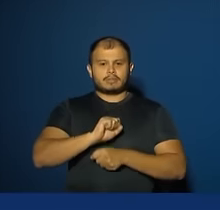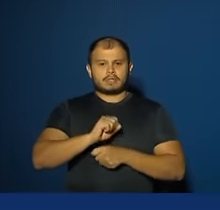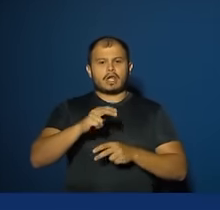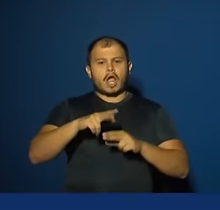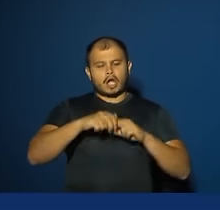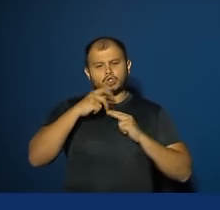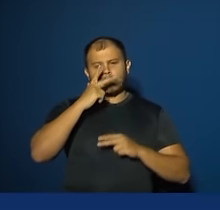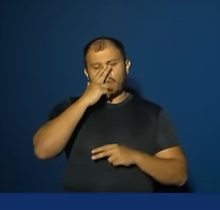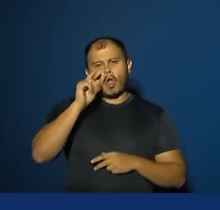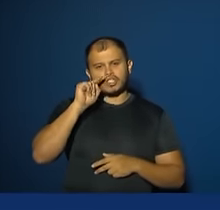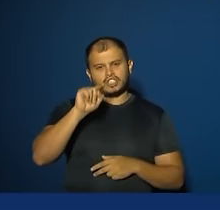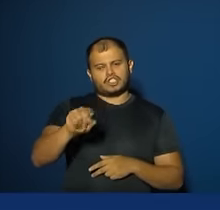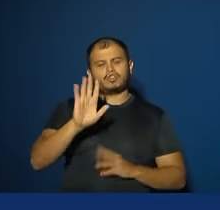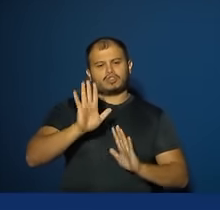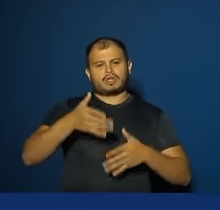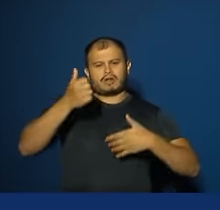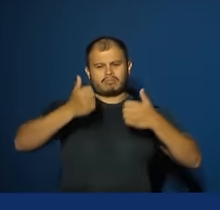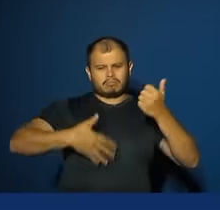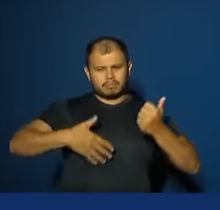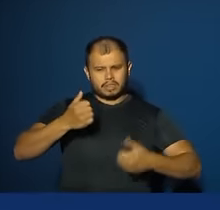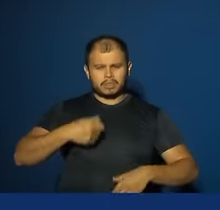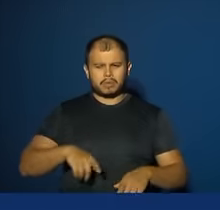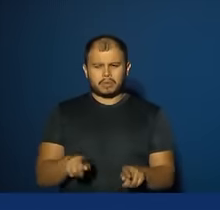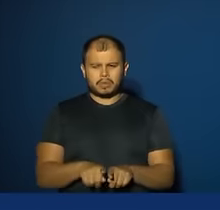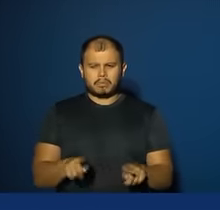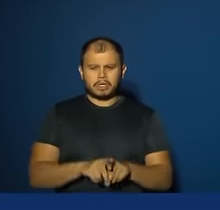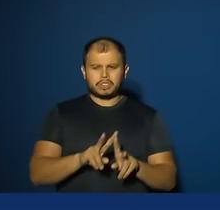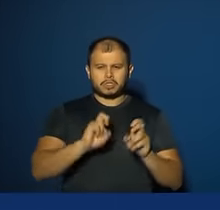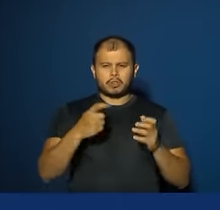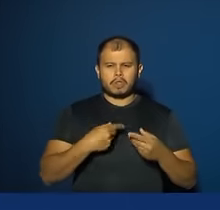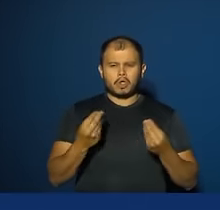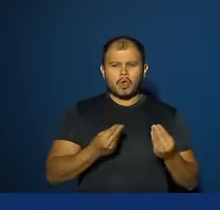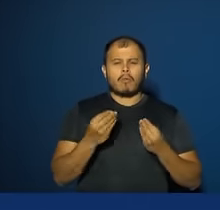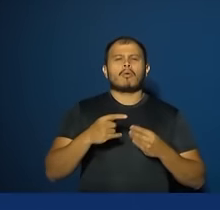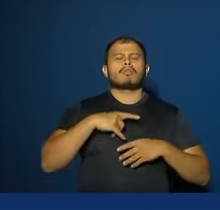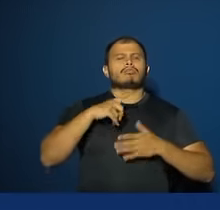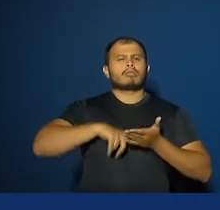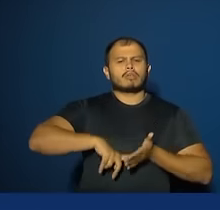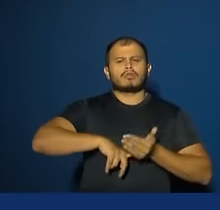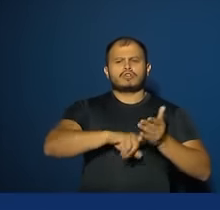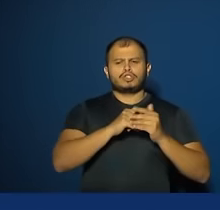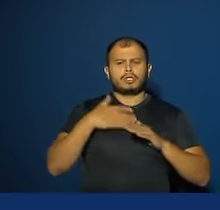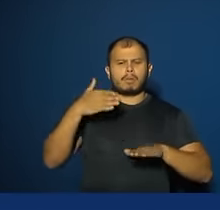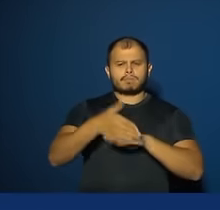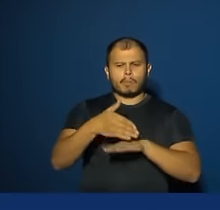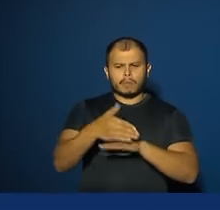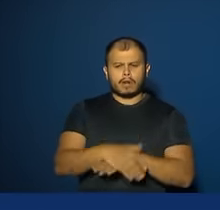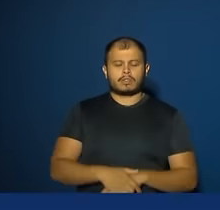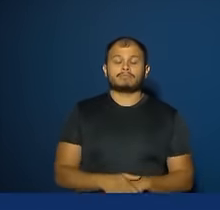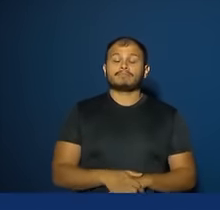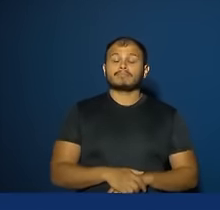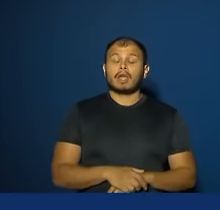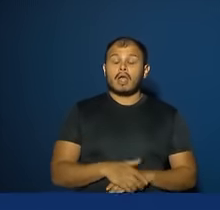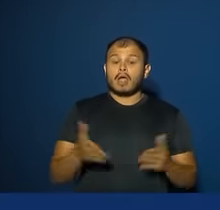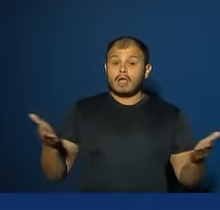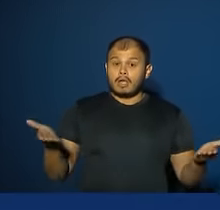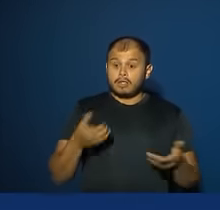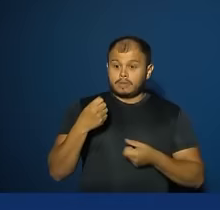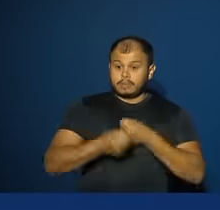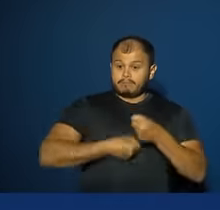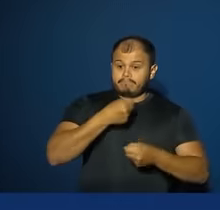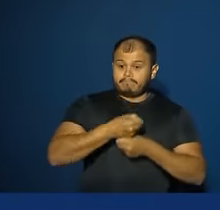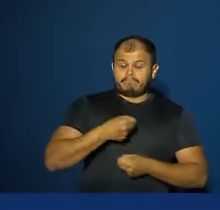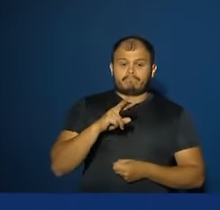por conta disso, né, que você falou, tecnologia e tudo mais. Este ano, o Roberto Campos